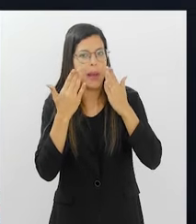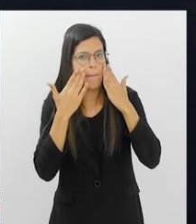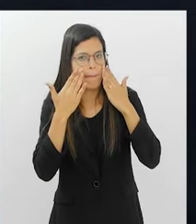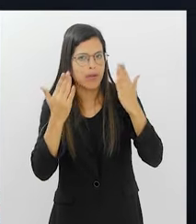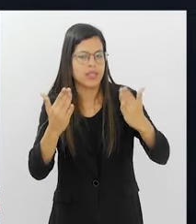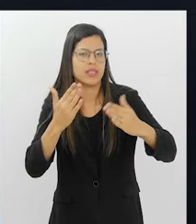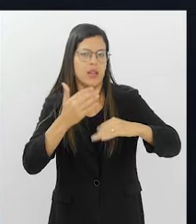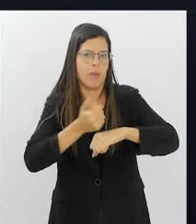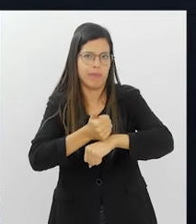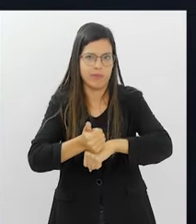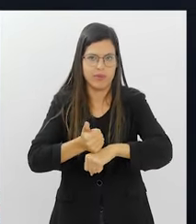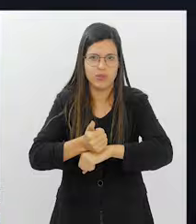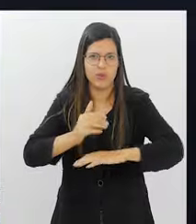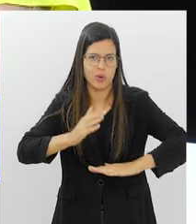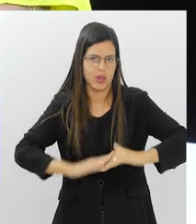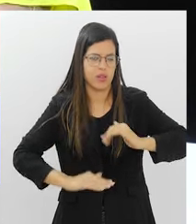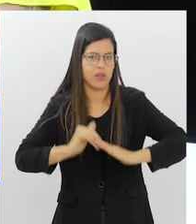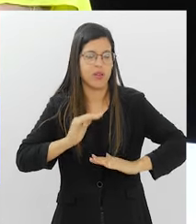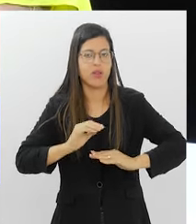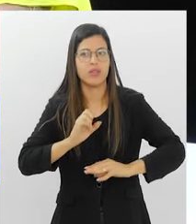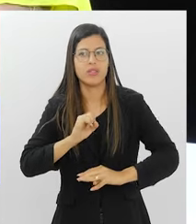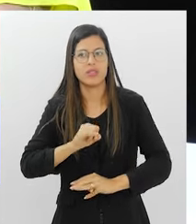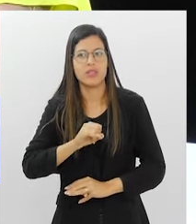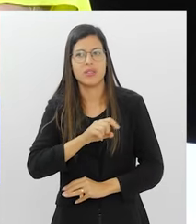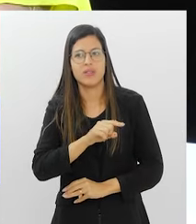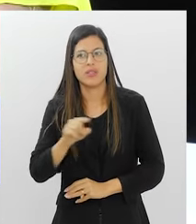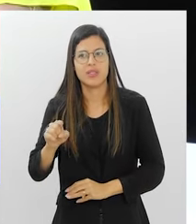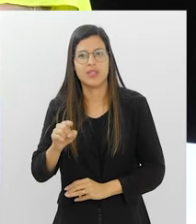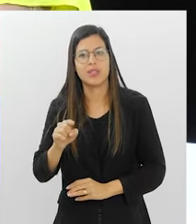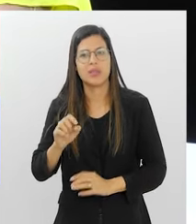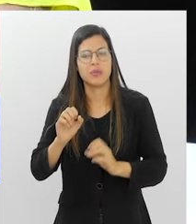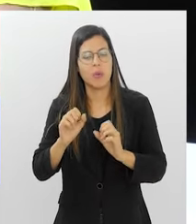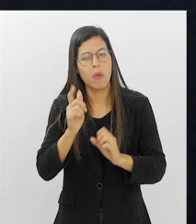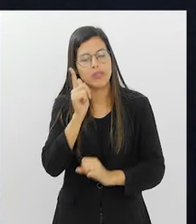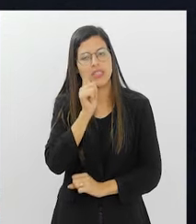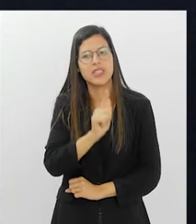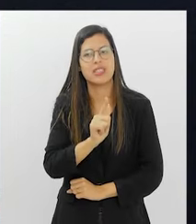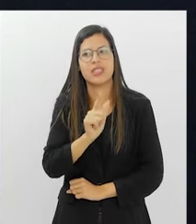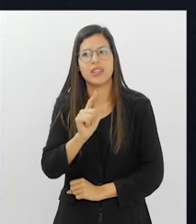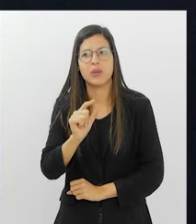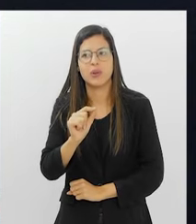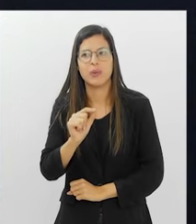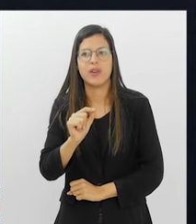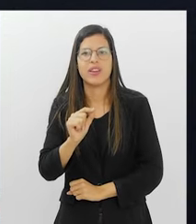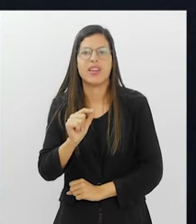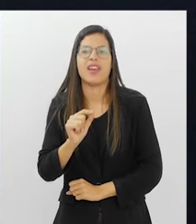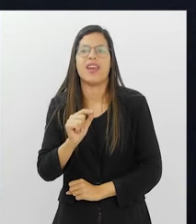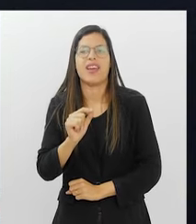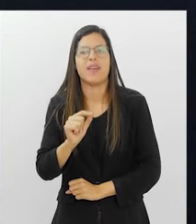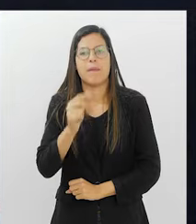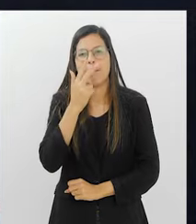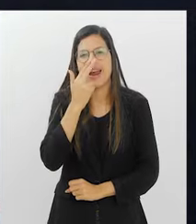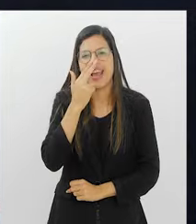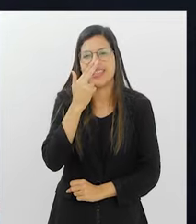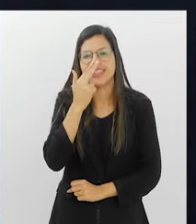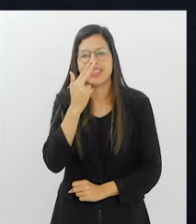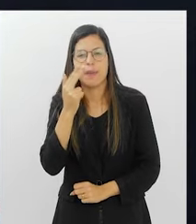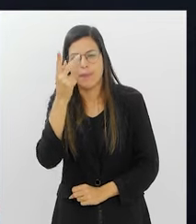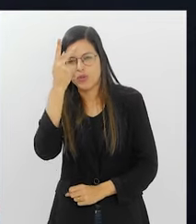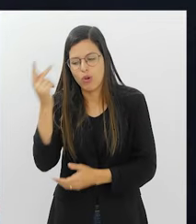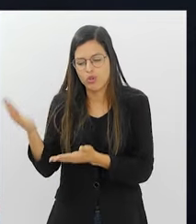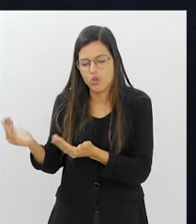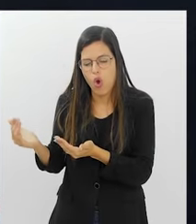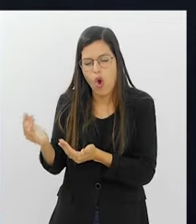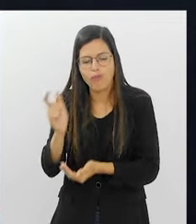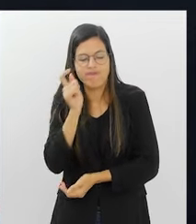apresentar os profissionais né então se vocês puderem acender uma chaminha em um um jovem bailarina ou uma jovem